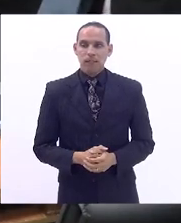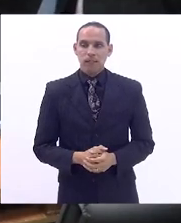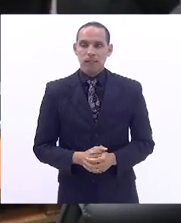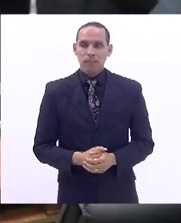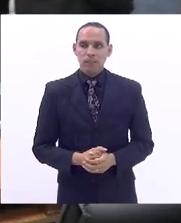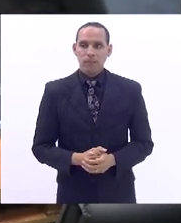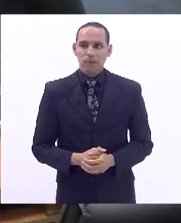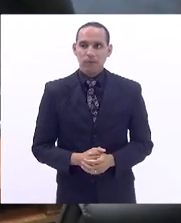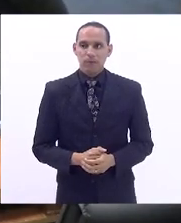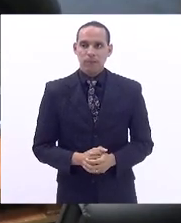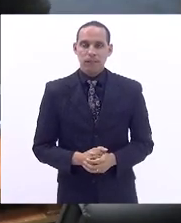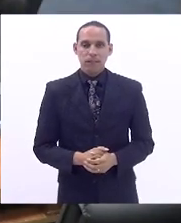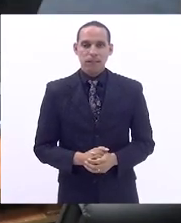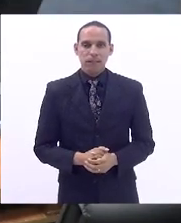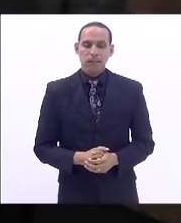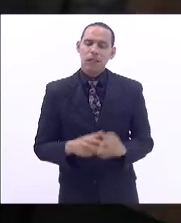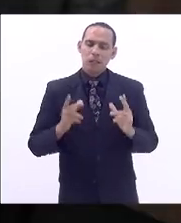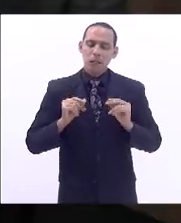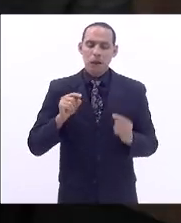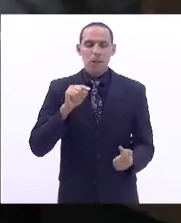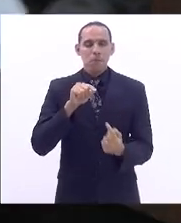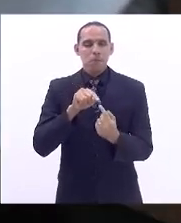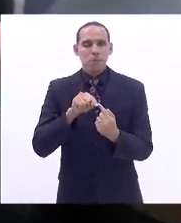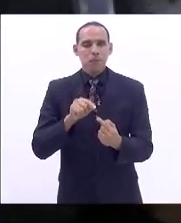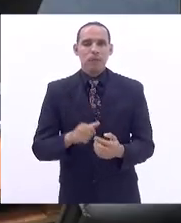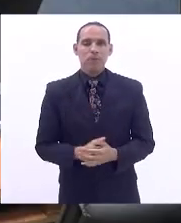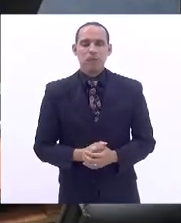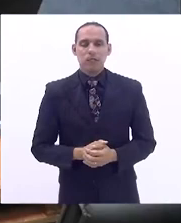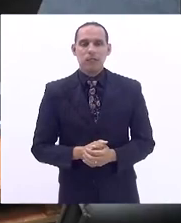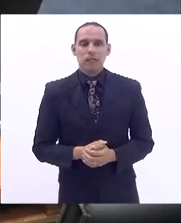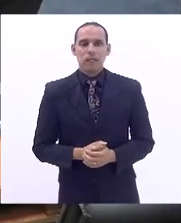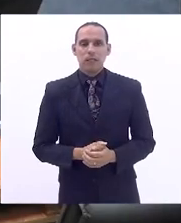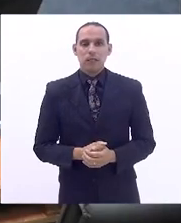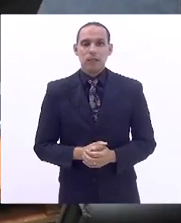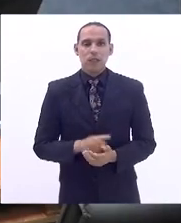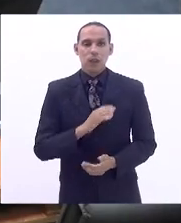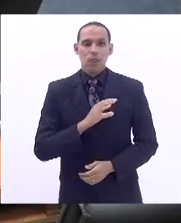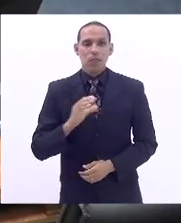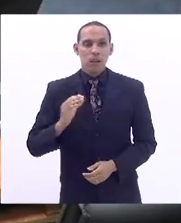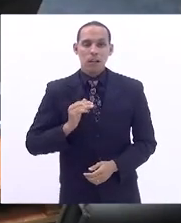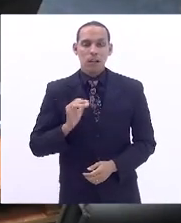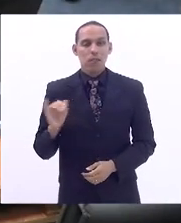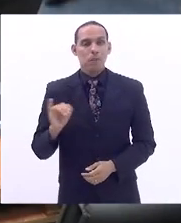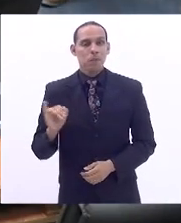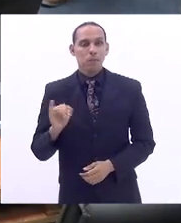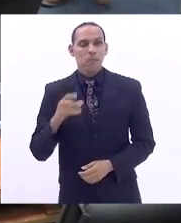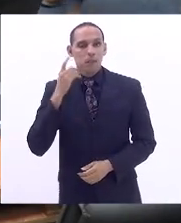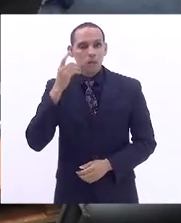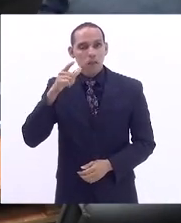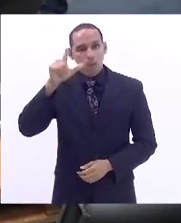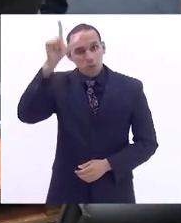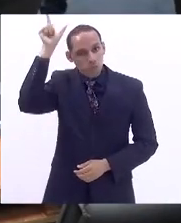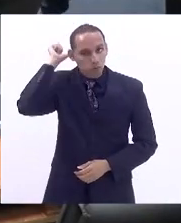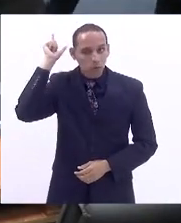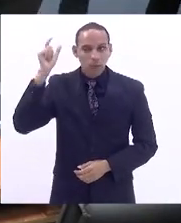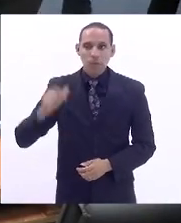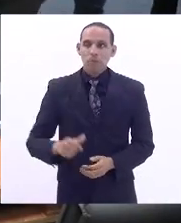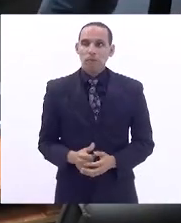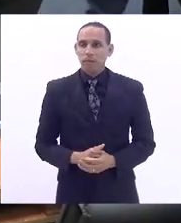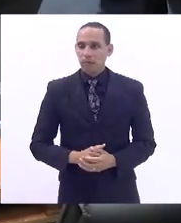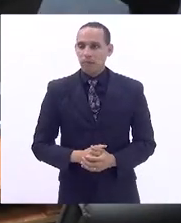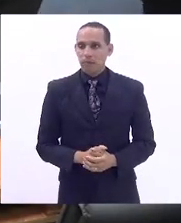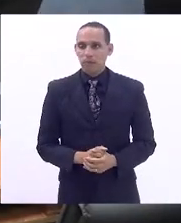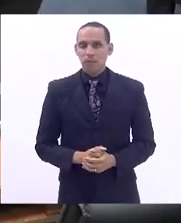eu tô mérito favorável e pela comissão de tributação Deputado Luiz Paulo Márcio